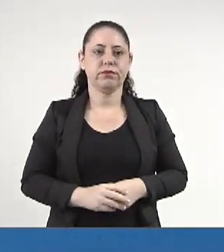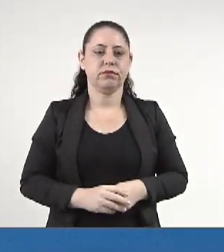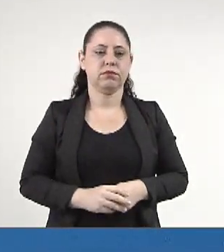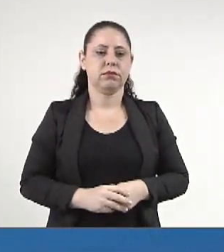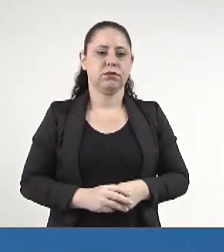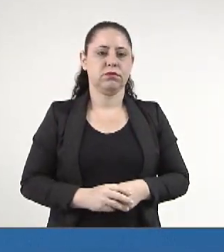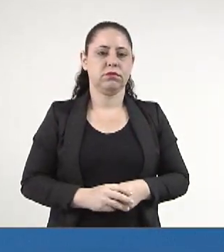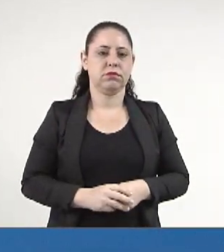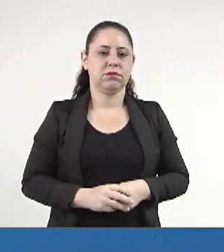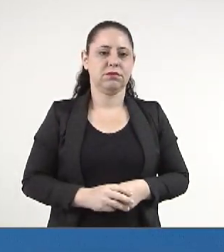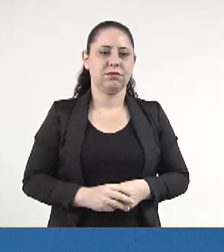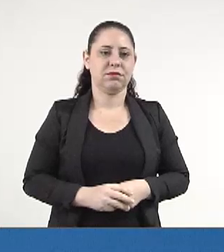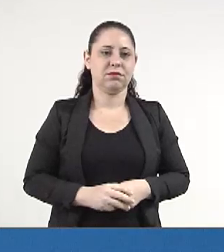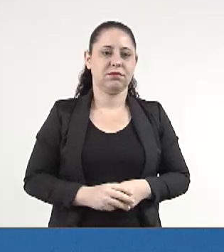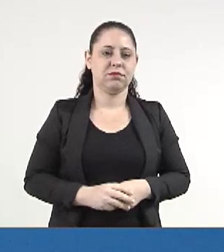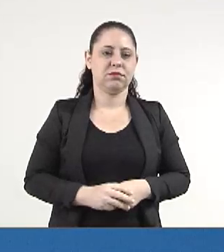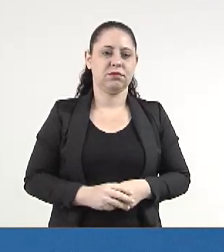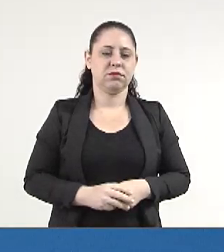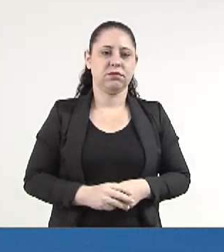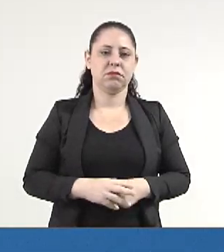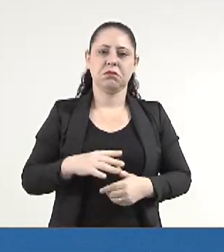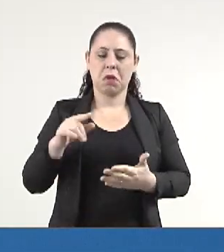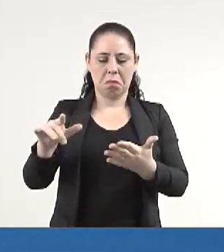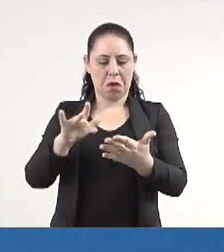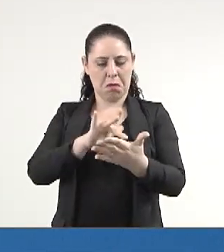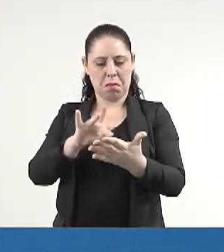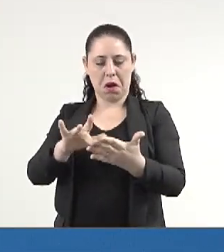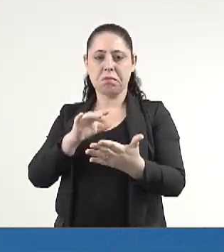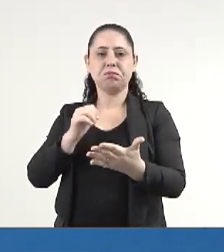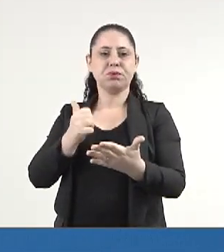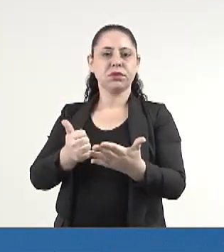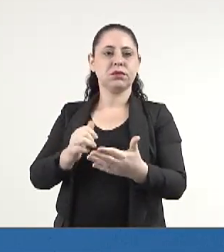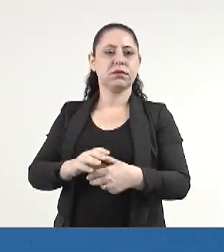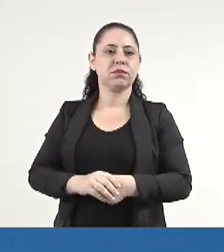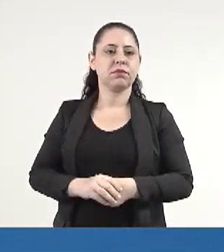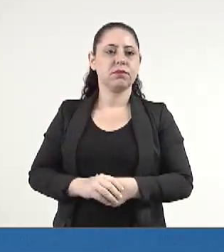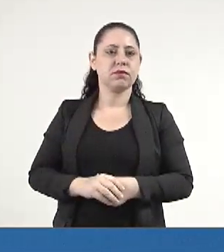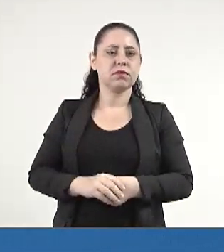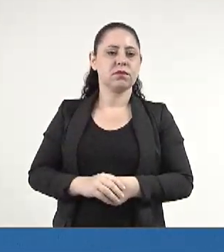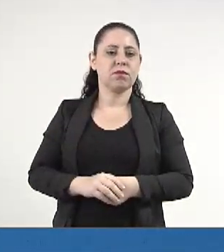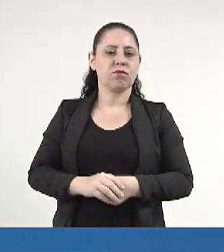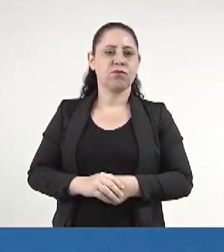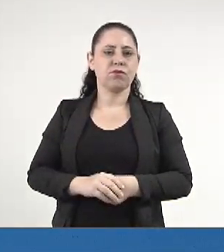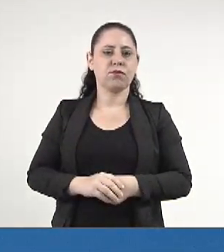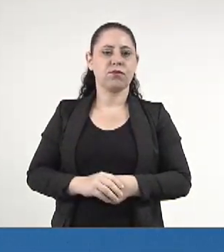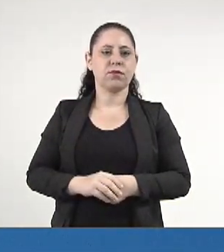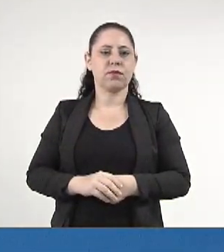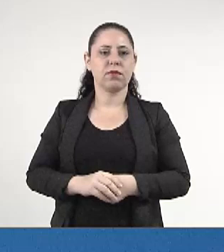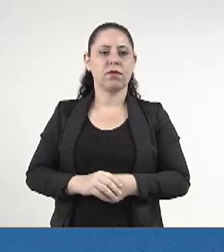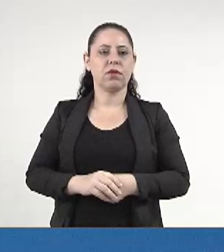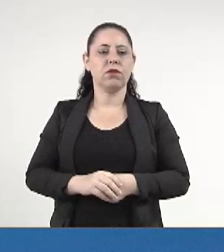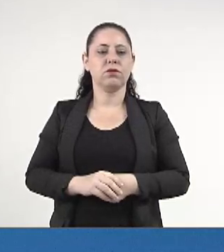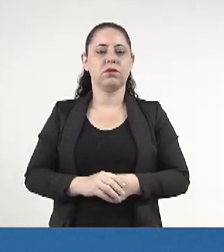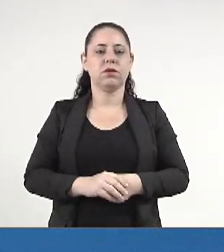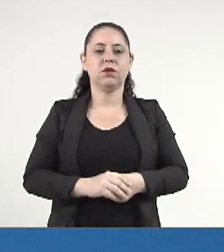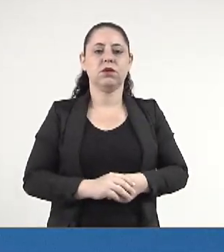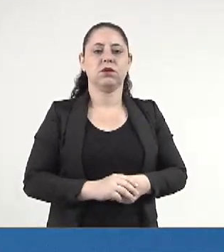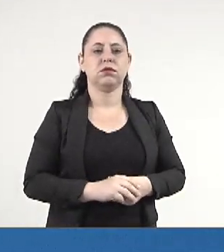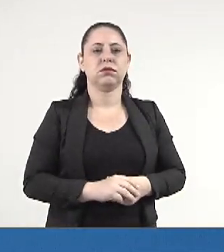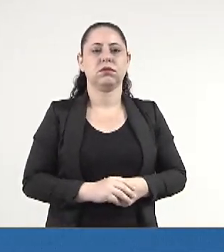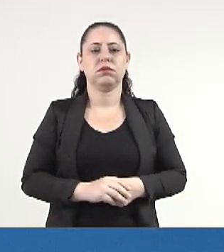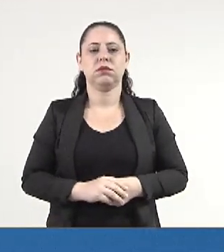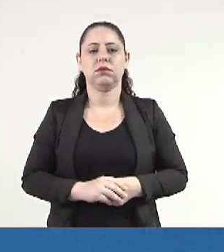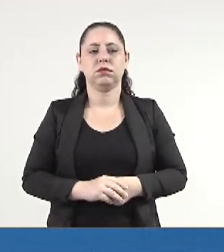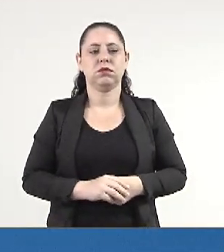As urnas funcionaram bem. Aliás, elegeu dois filhos do homem, do inominável. Dois filhos.